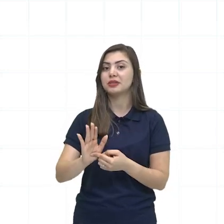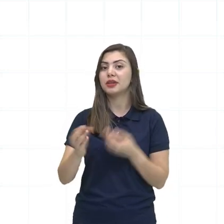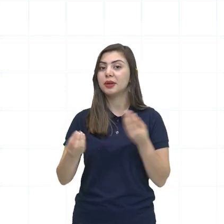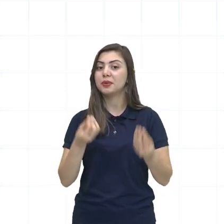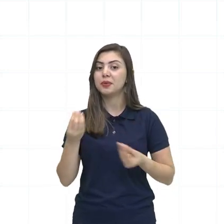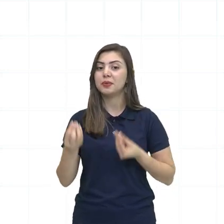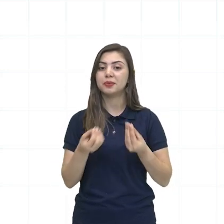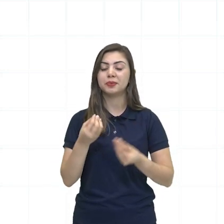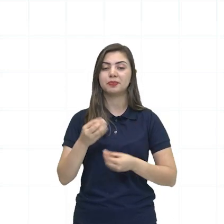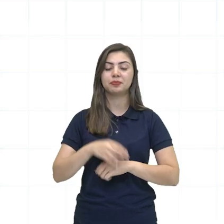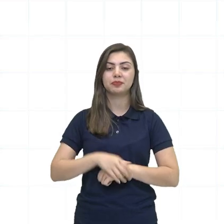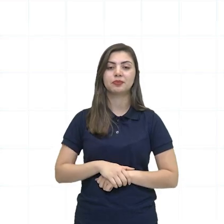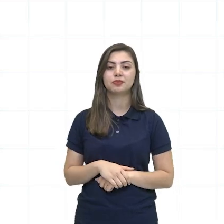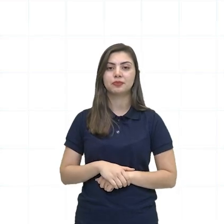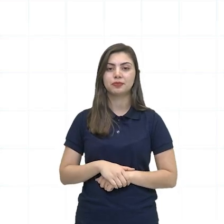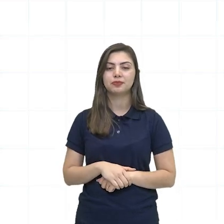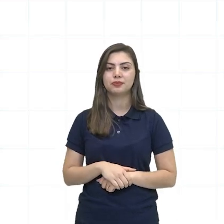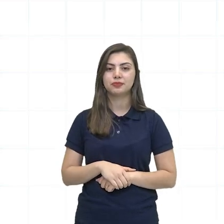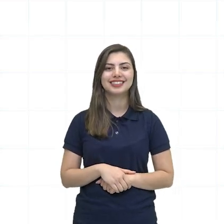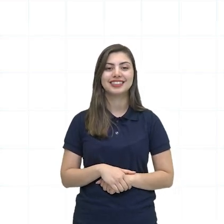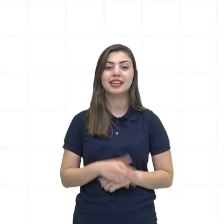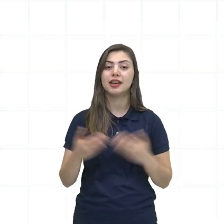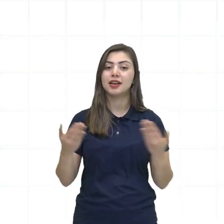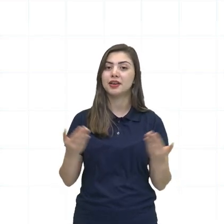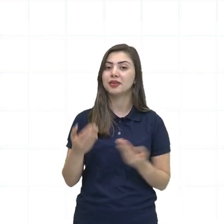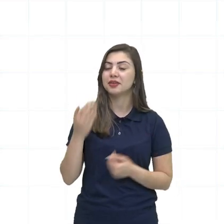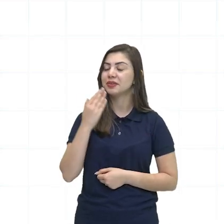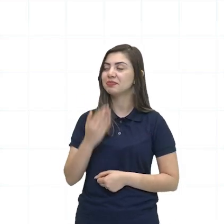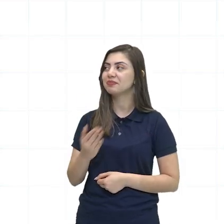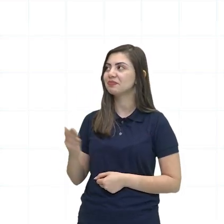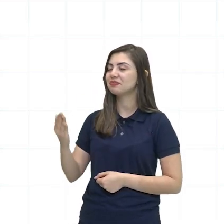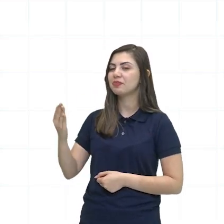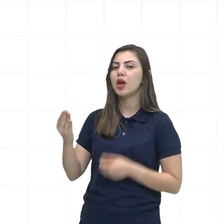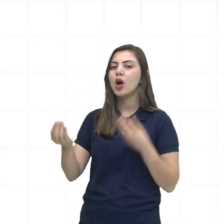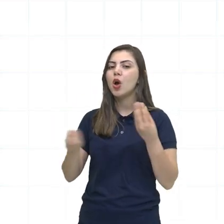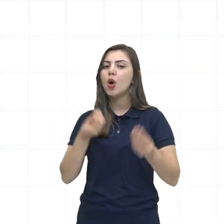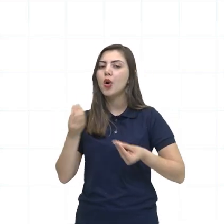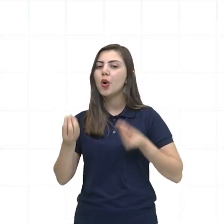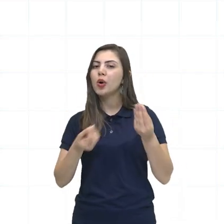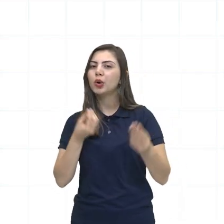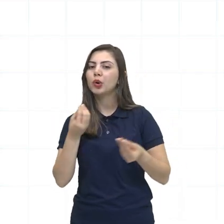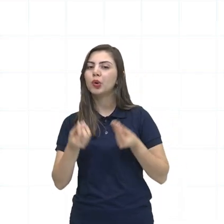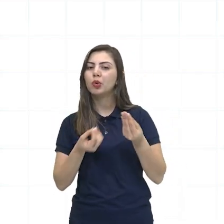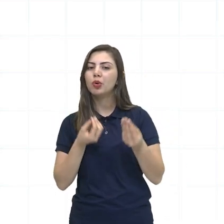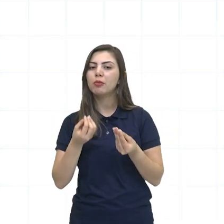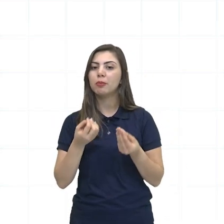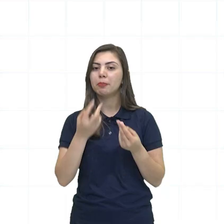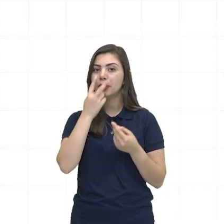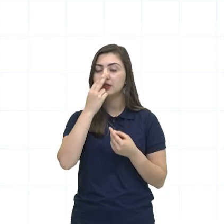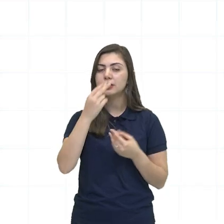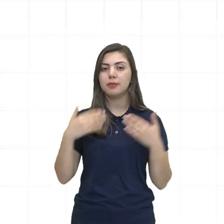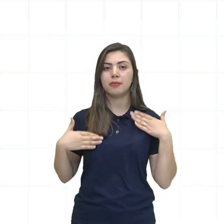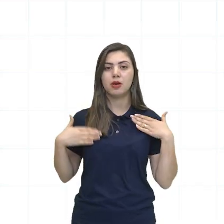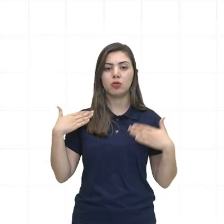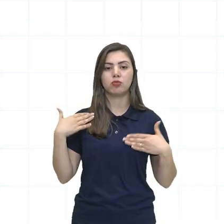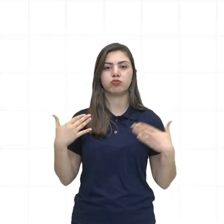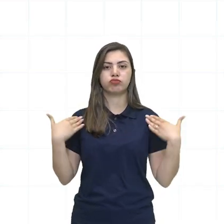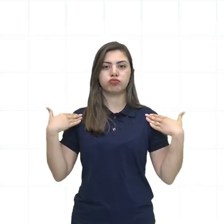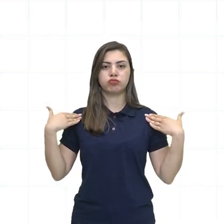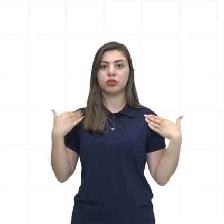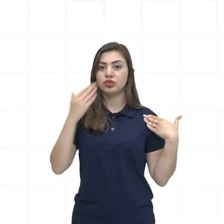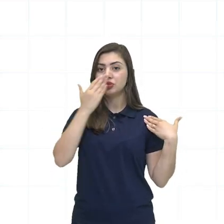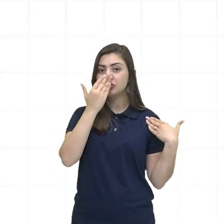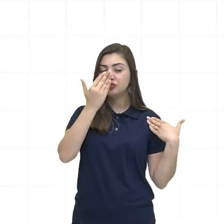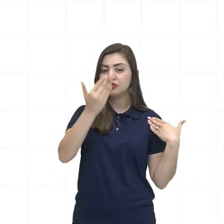lei da frontalidade, professora? O tronco das pessoas deveria ser representado de frente, enquanto a cabeça, as pernas